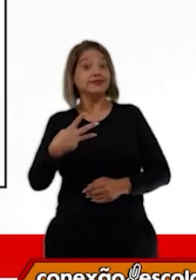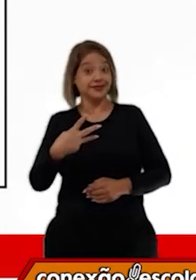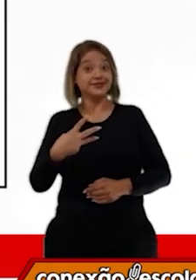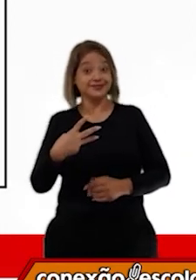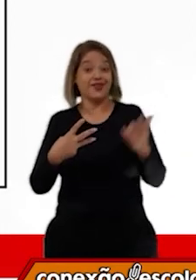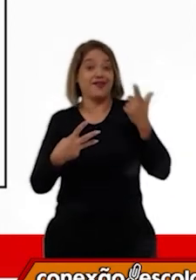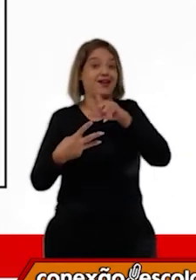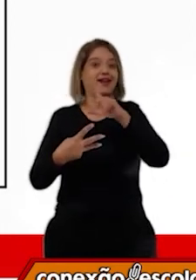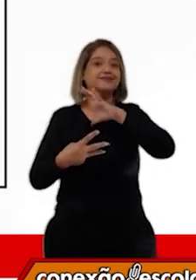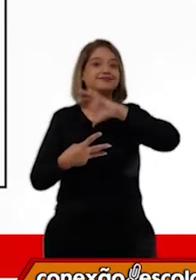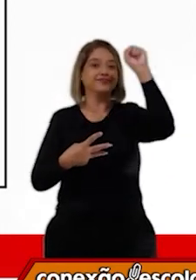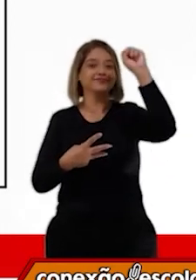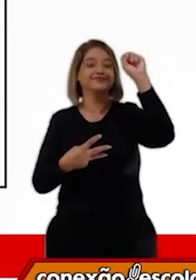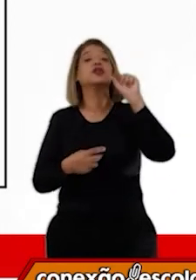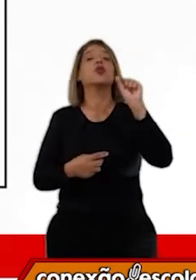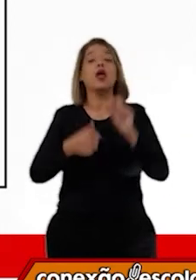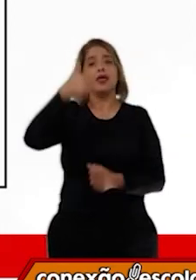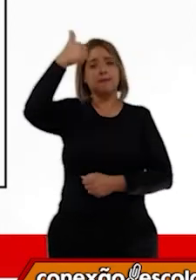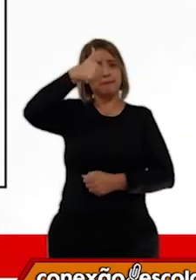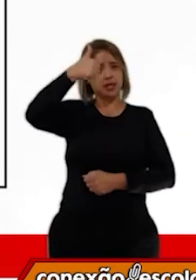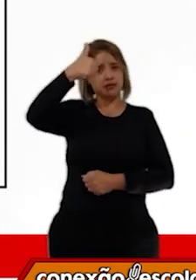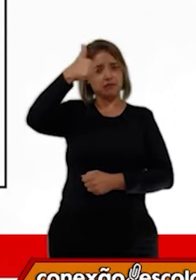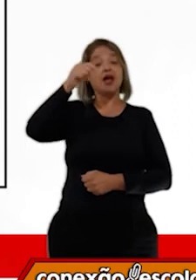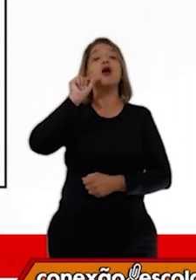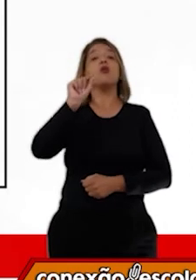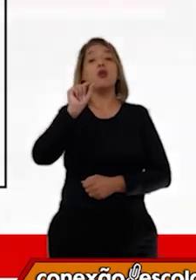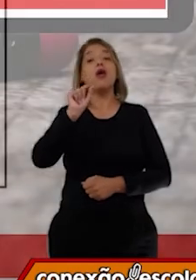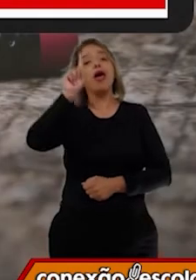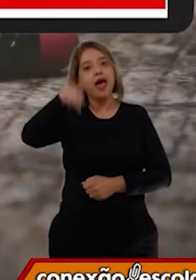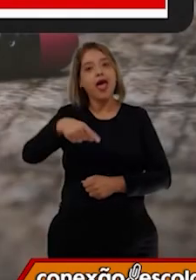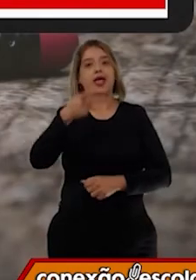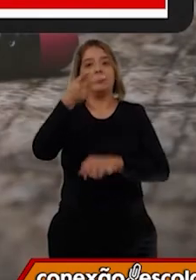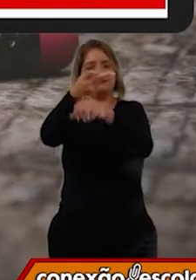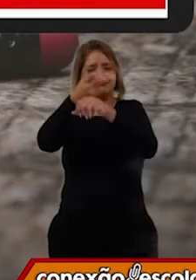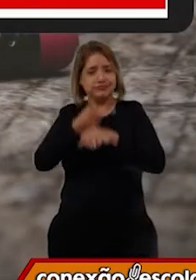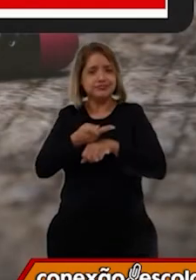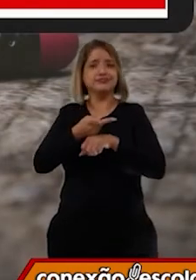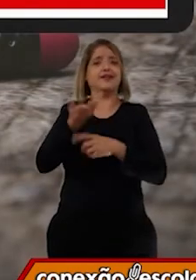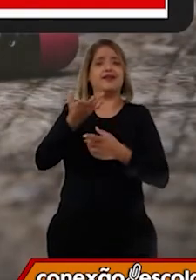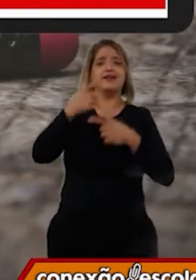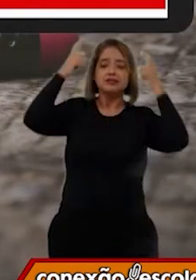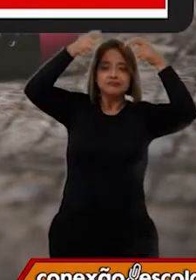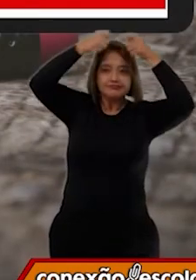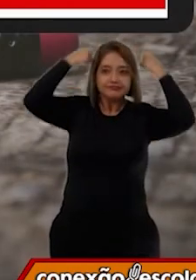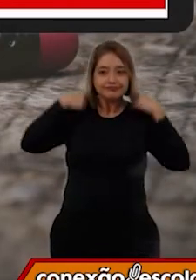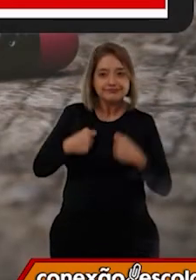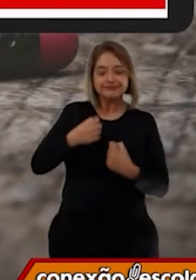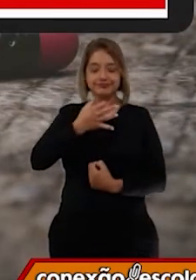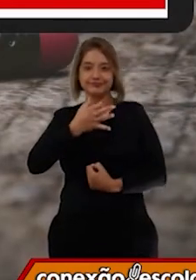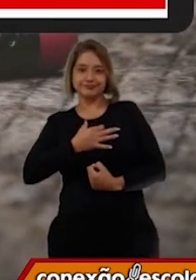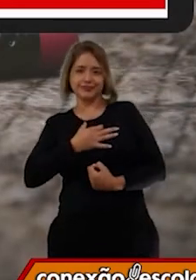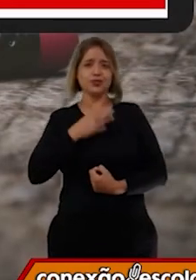lugar. Quem ganha em primeiro lugar, ganha medalha ou troféu de ouro.